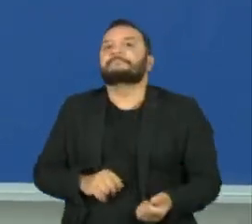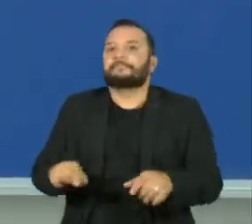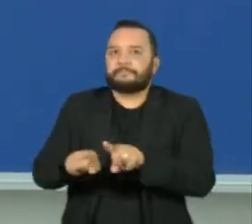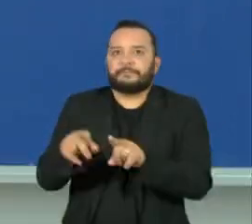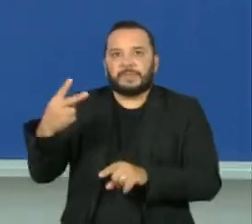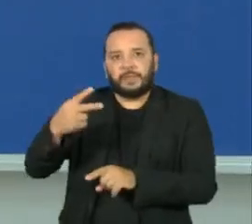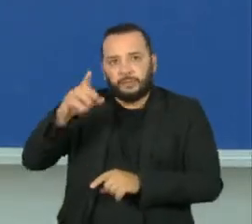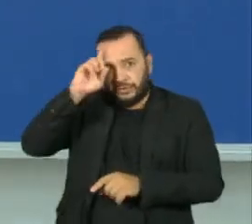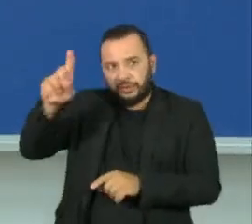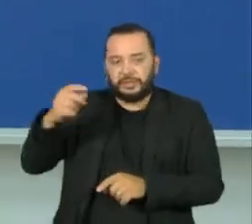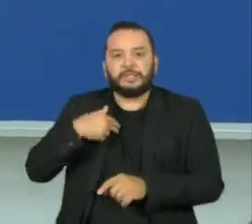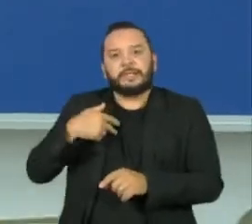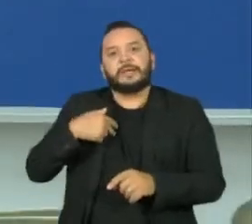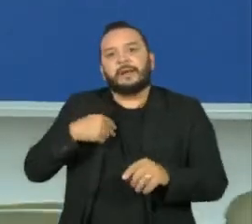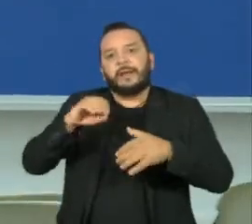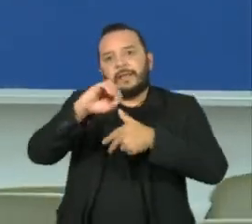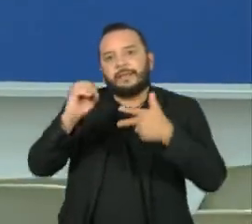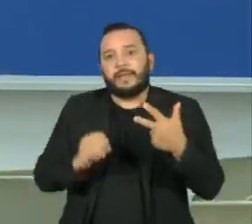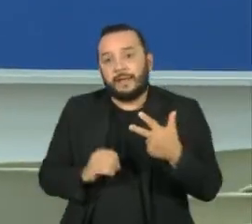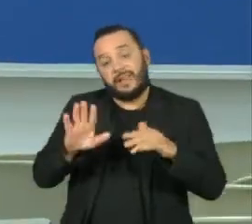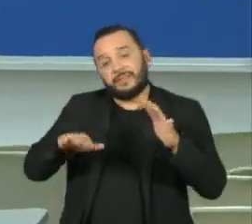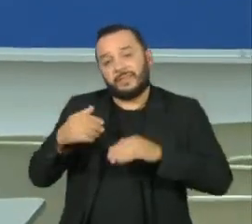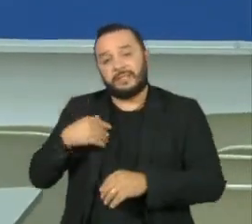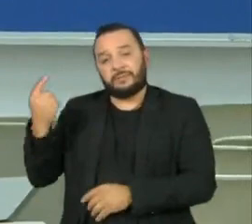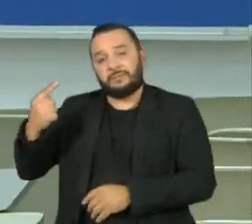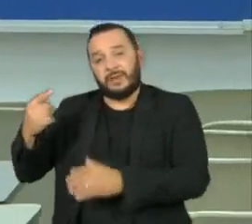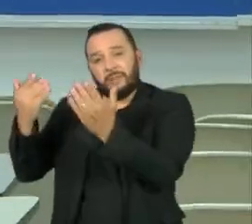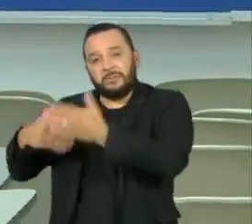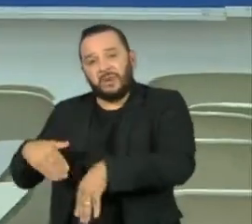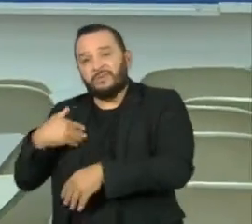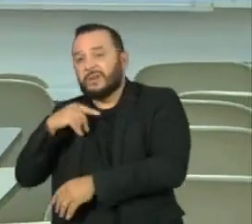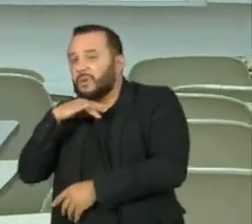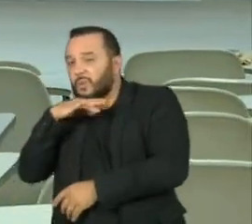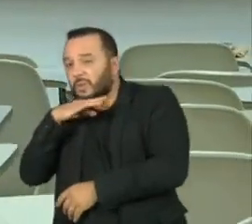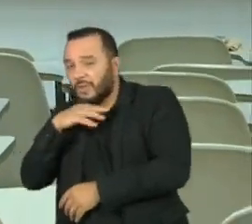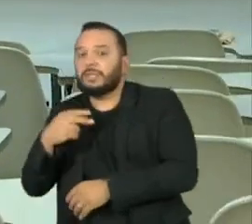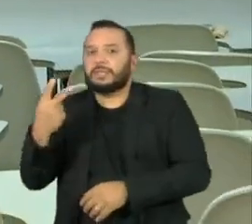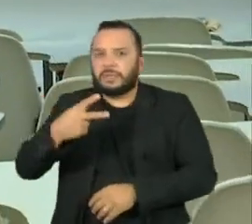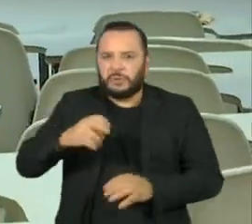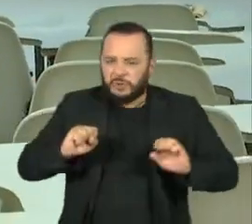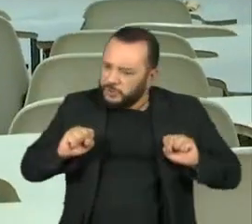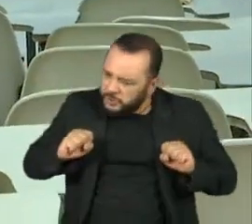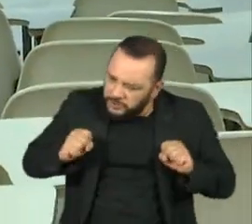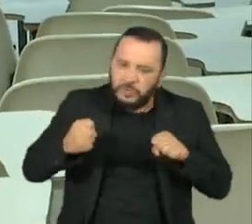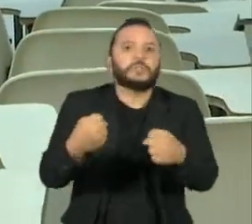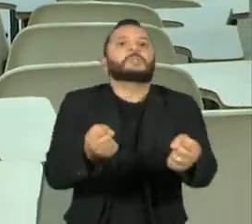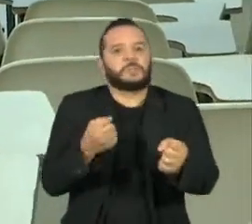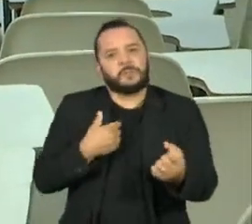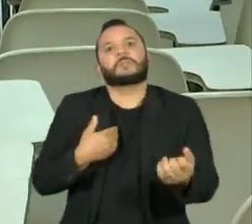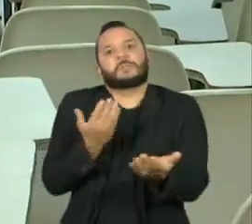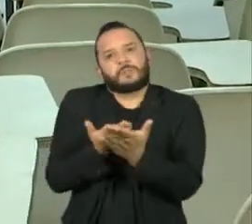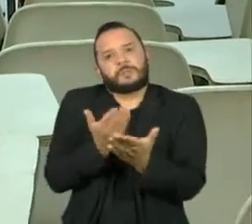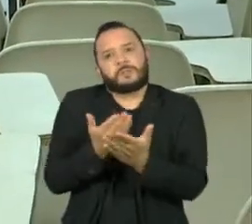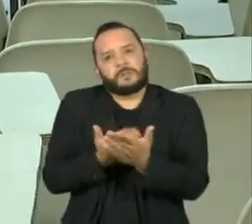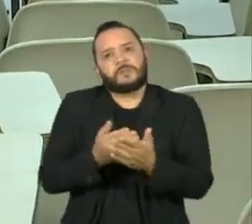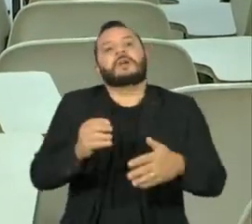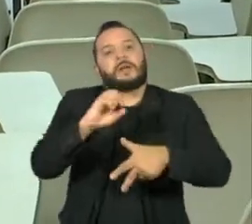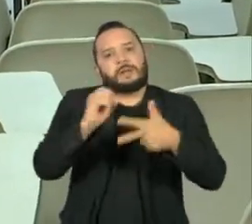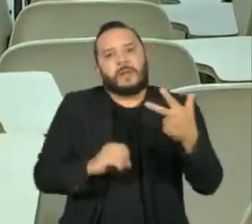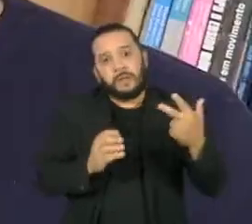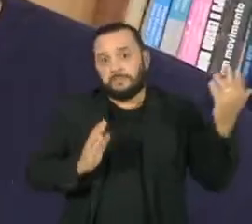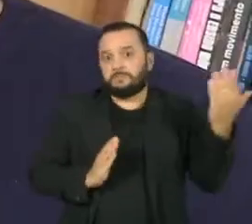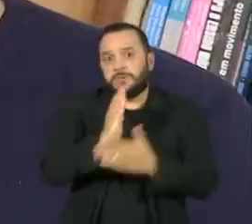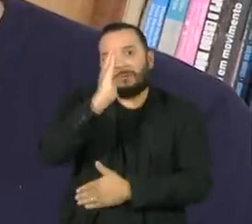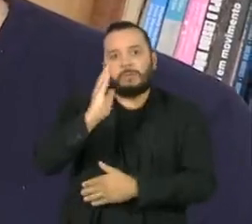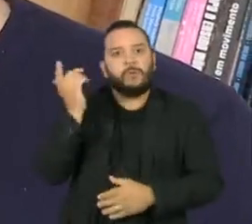servir para quem não foi tão bem assim na primeira parte da prova. O esforço para elevar a nota final aproxima o sonho de uma vaga na